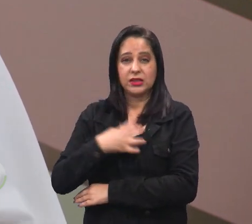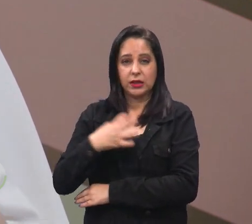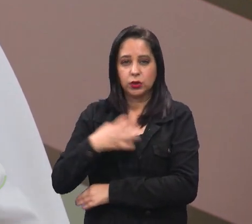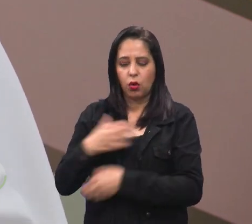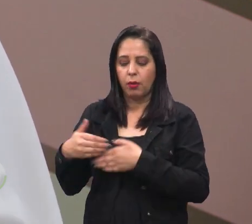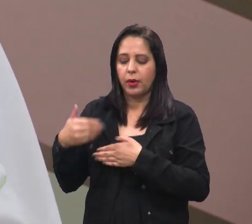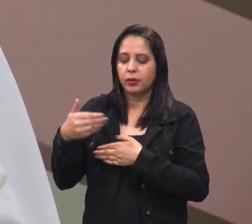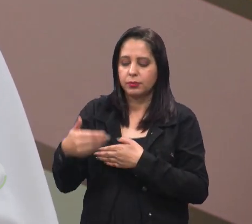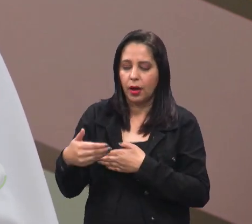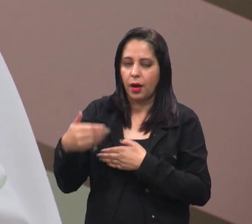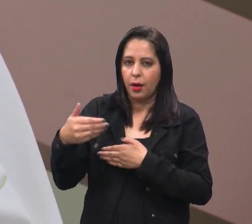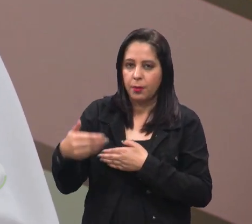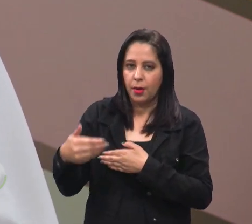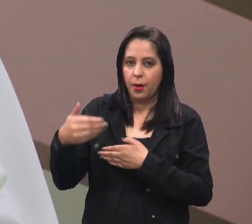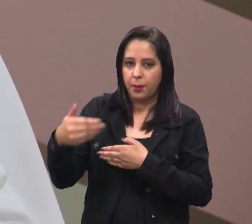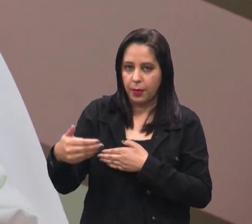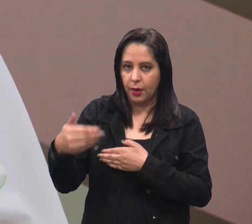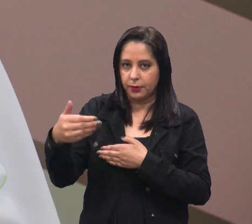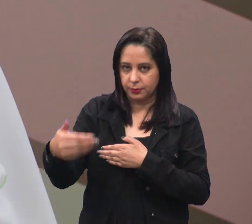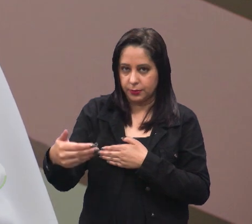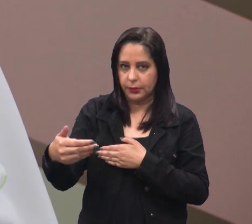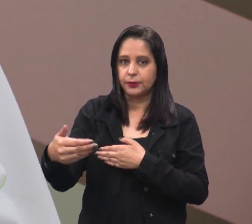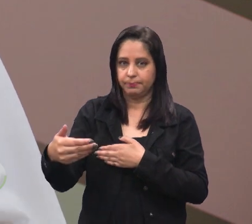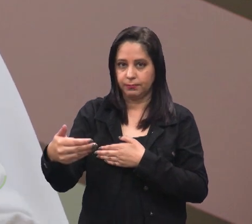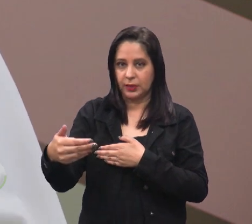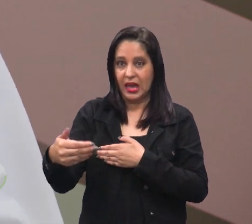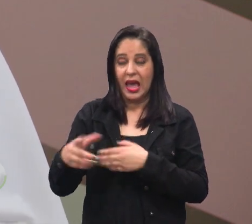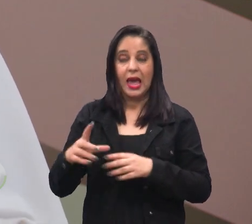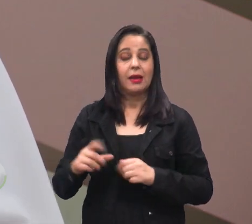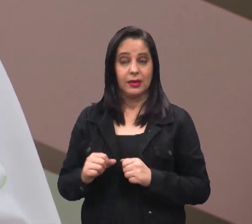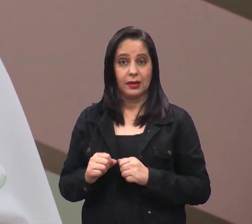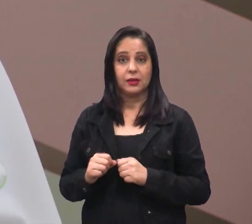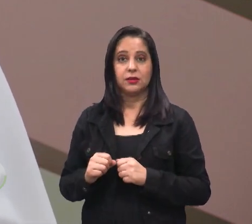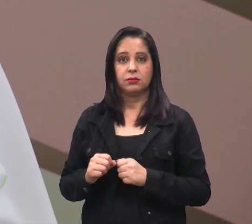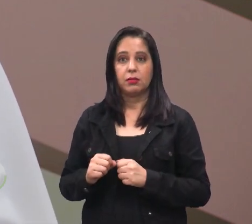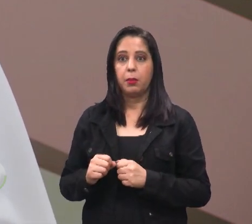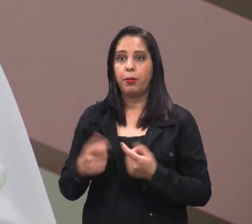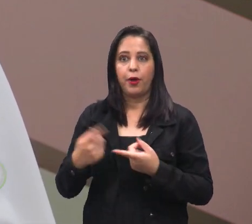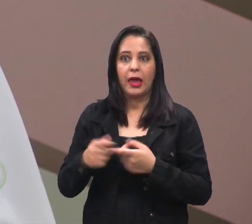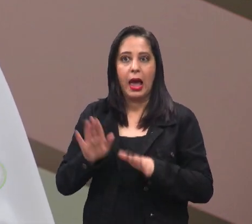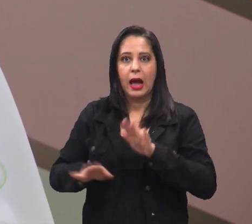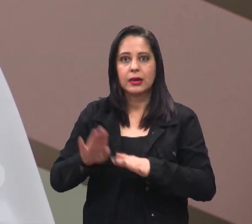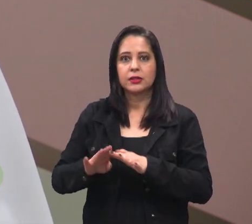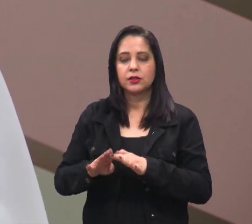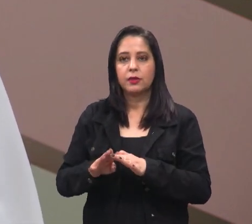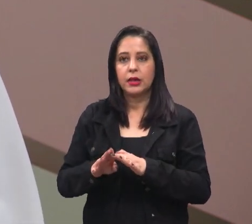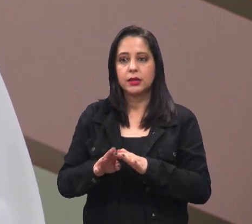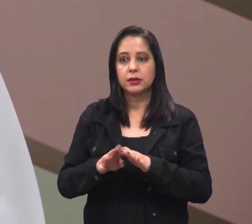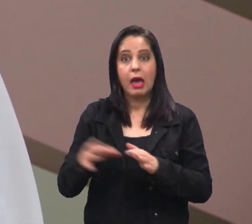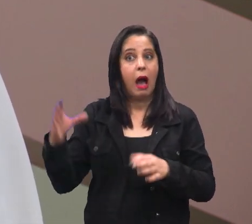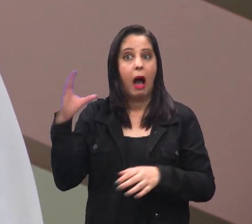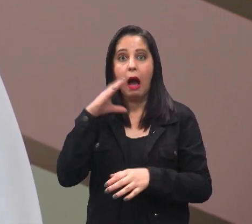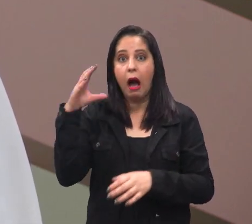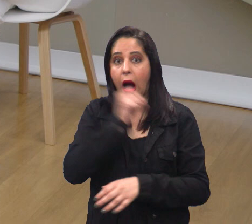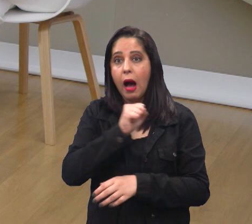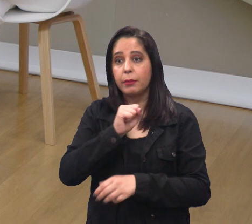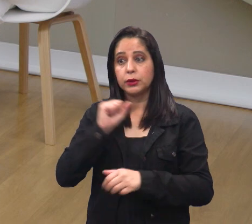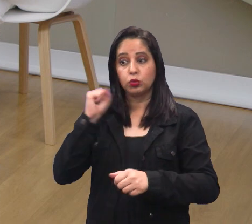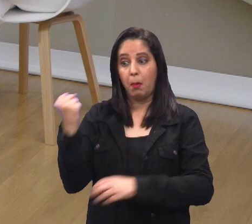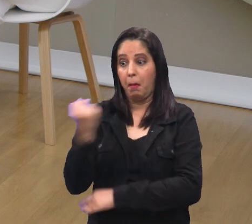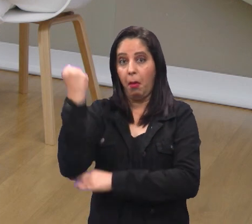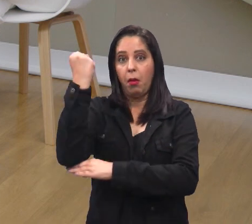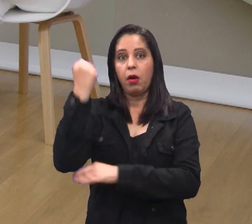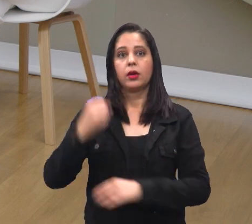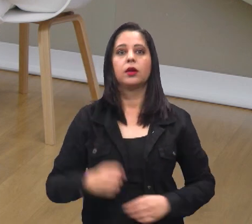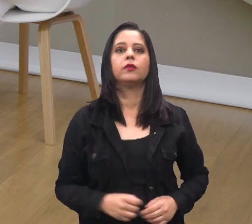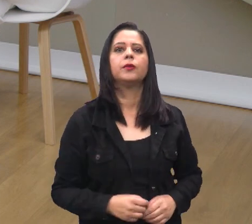graduais. Na leucemia aguda, o sintoma é muito abrupto, é de dias ou poucas semanas. E existe algum fator